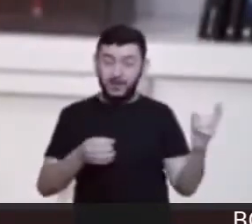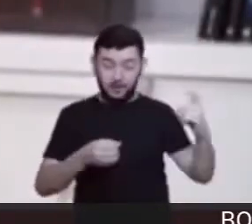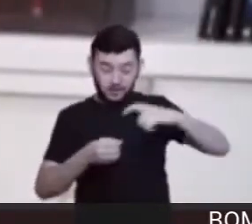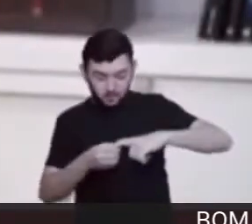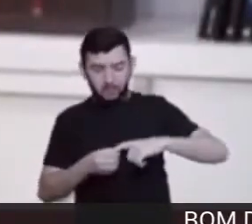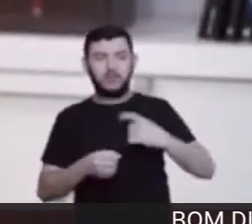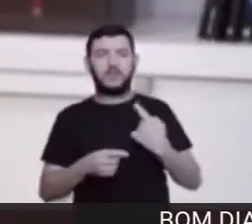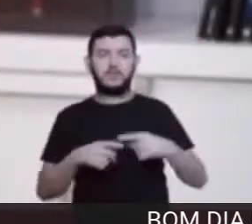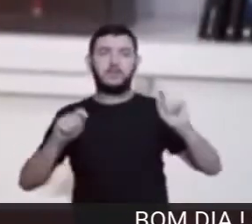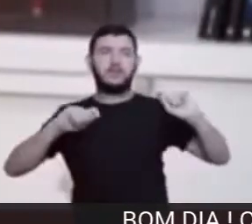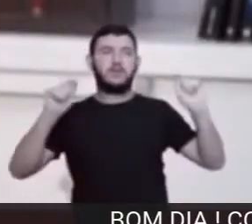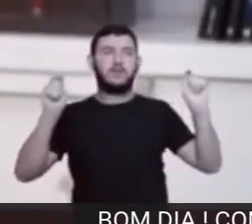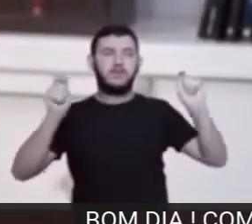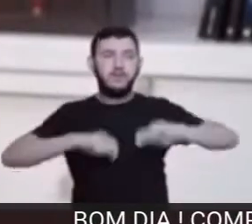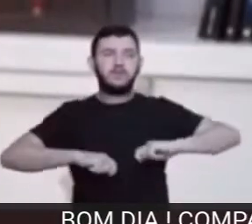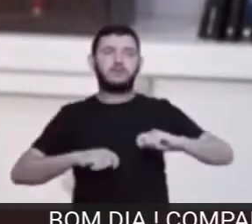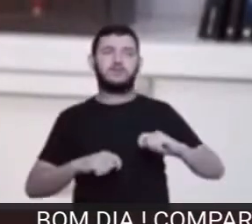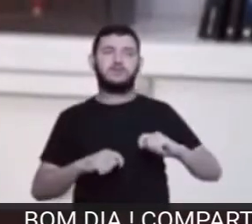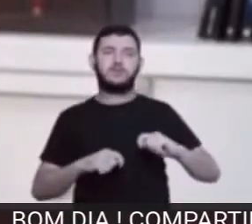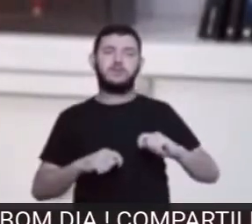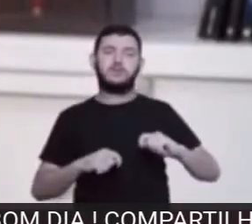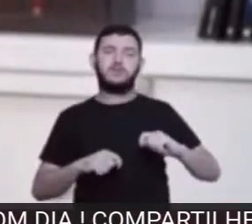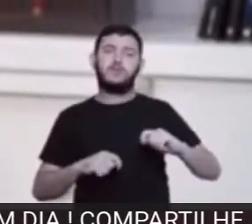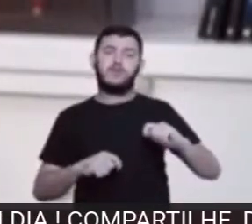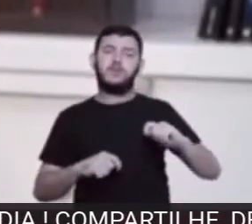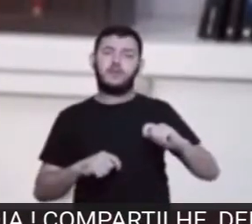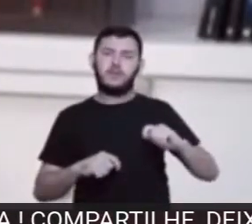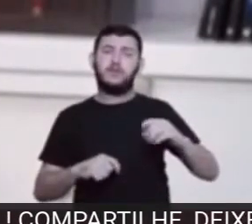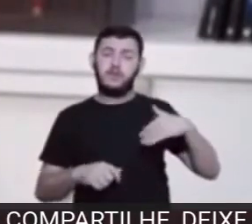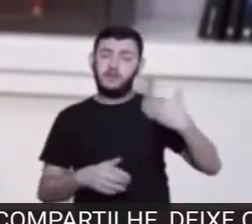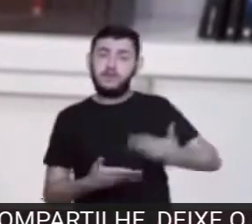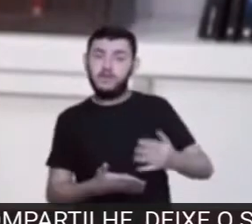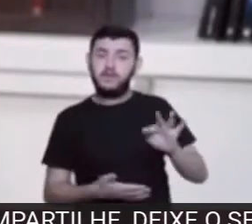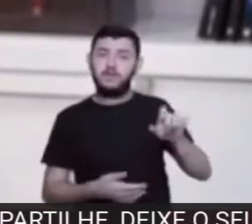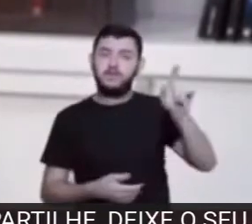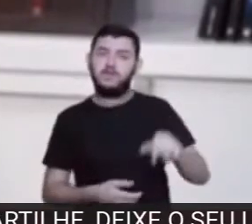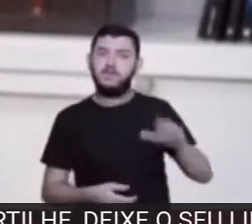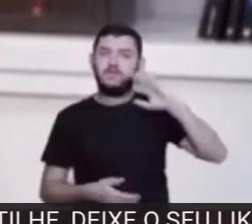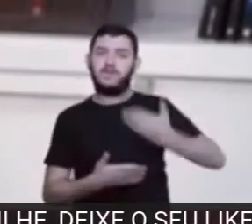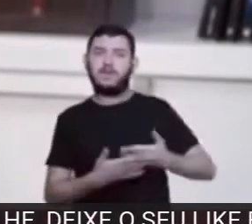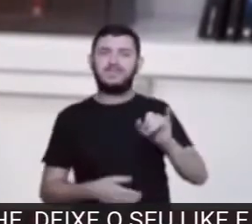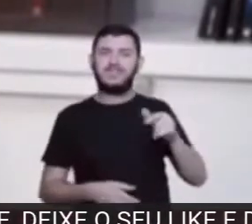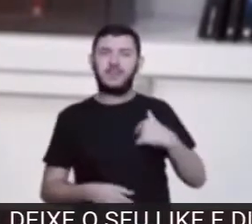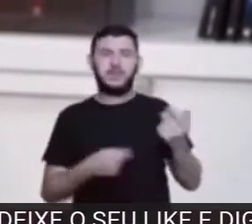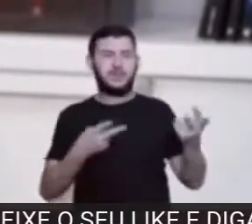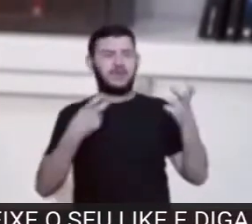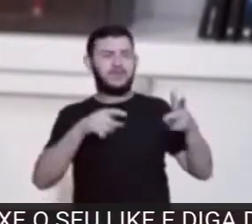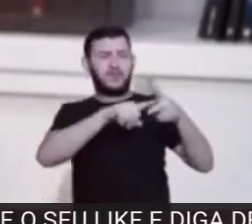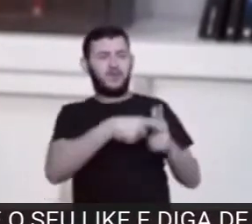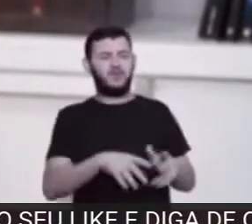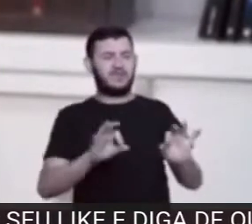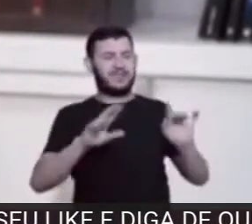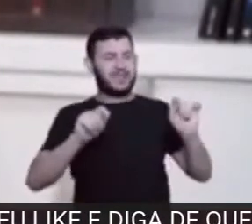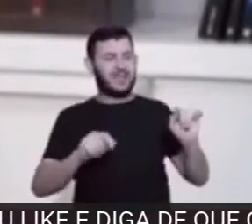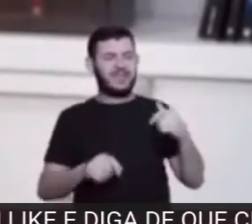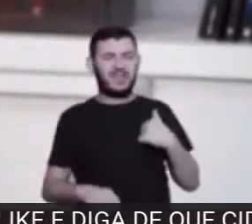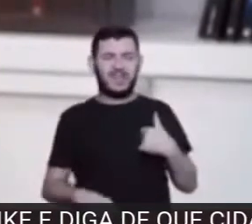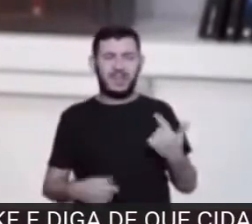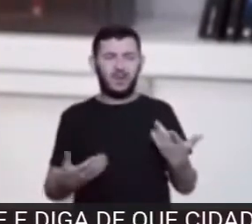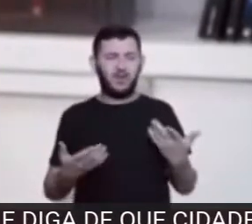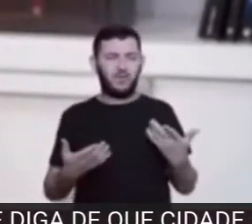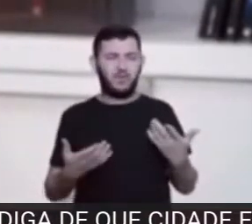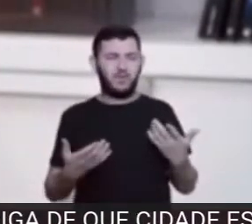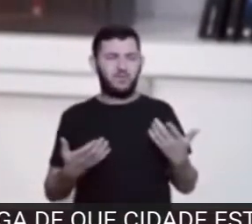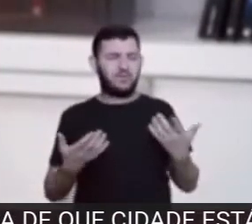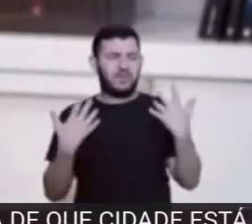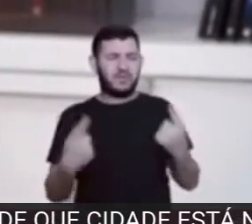consertar o país. Se eu percebesse que não tinha conserto, eu não me meteria nessa. Mas eu tenho certeza que